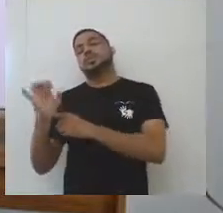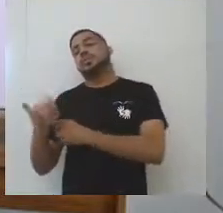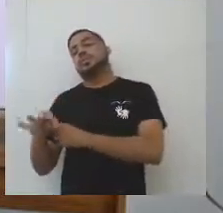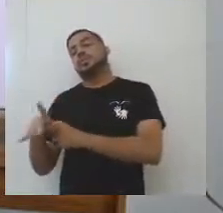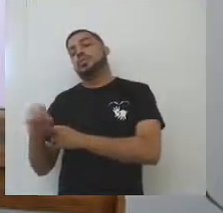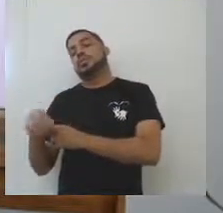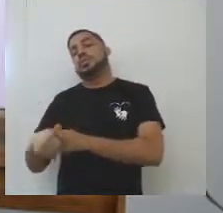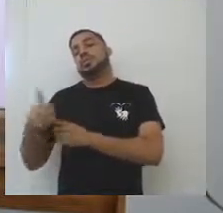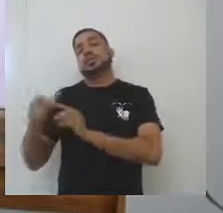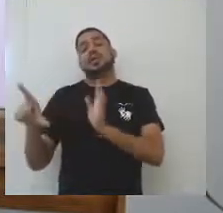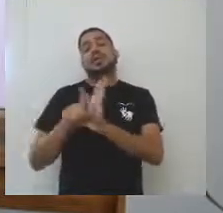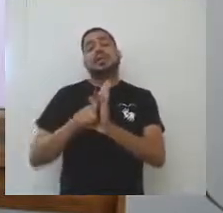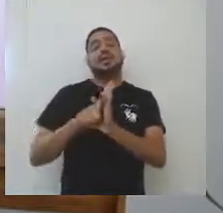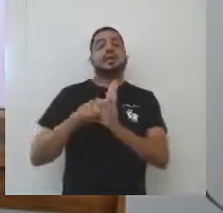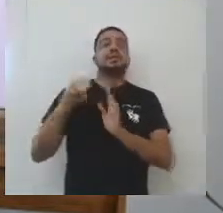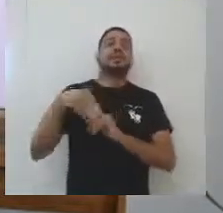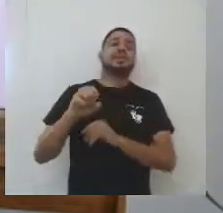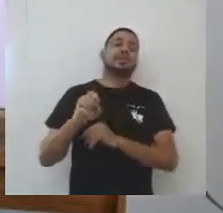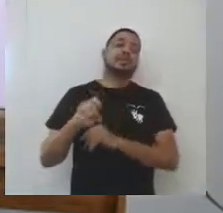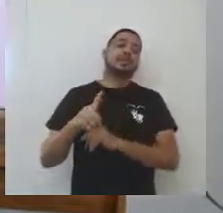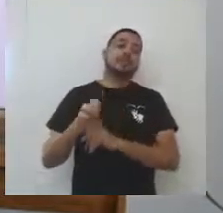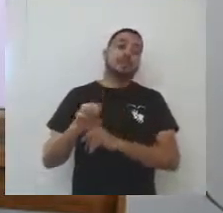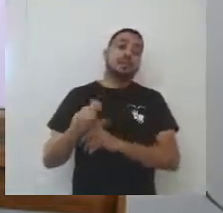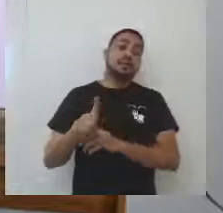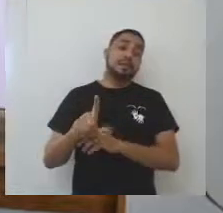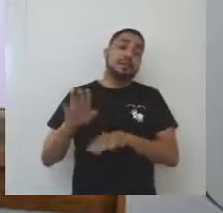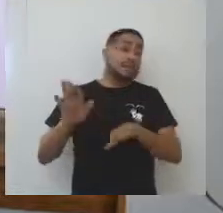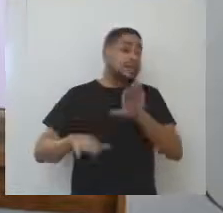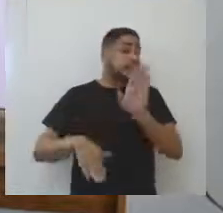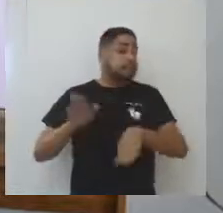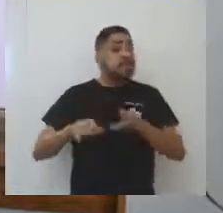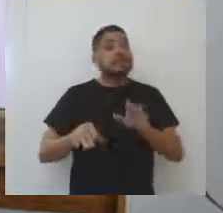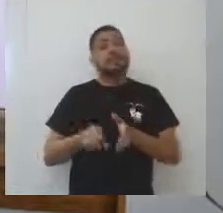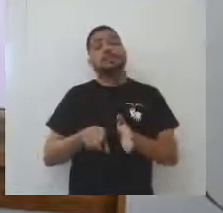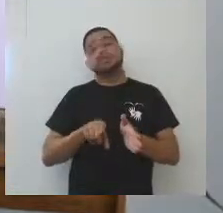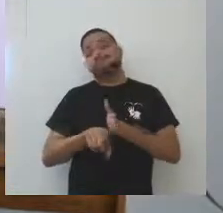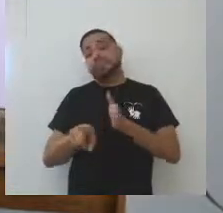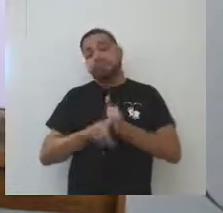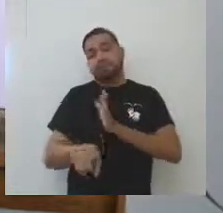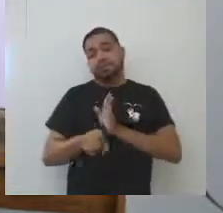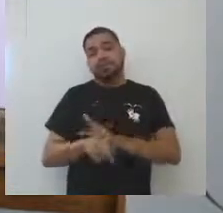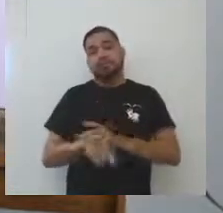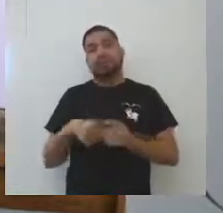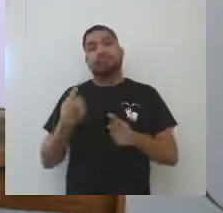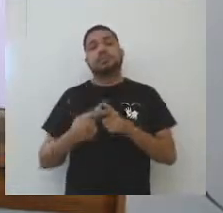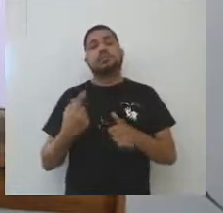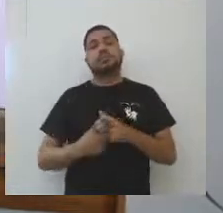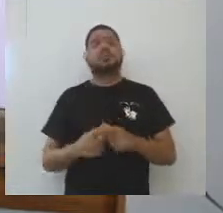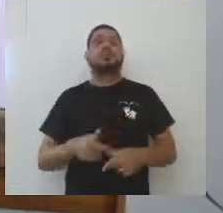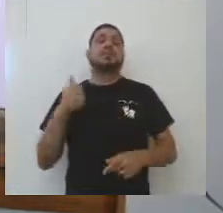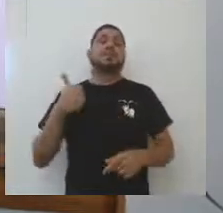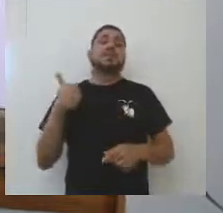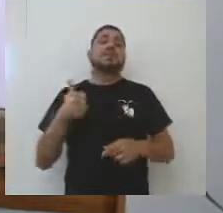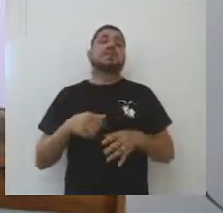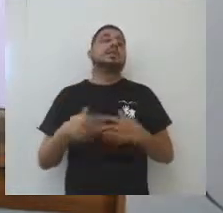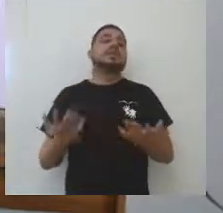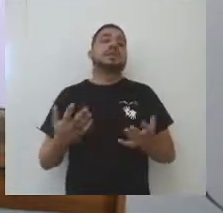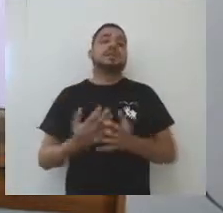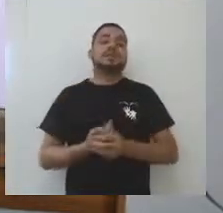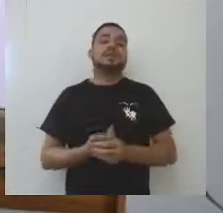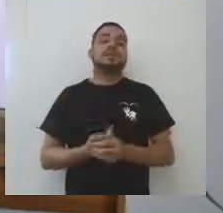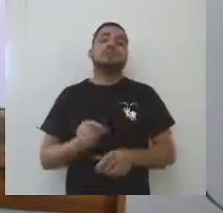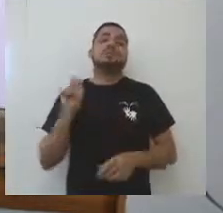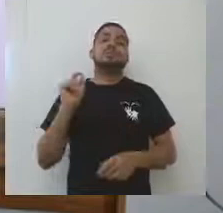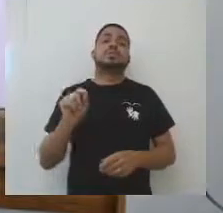lei de Mendel? Vê, Guilherme, isso vai depender muito da pergunta, porque assim, Guilhermão, a primeira coisa que tu vai ter que levar em consideração assim, o